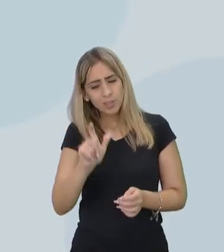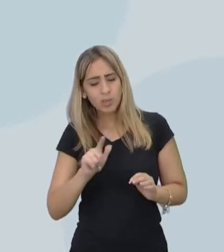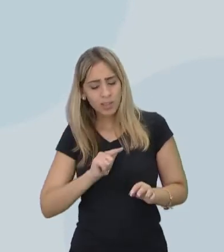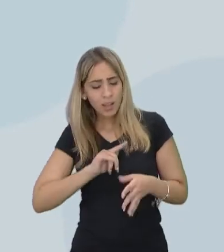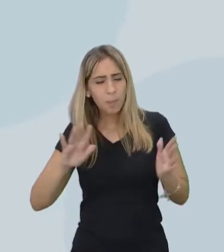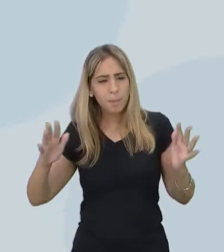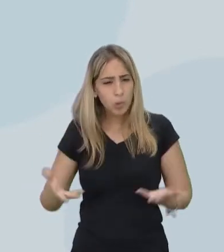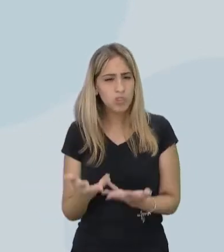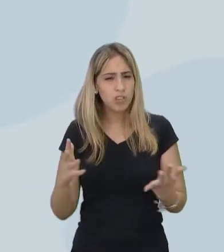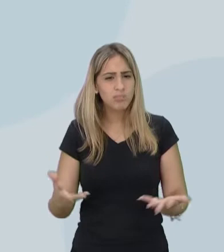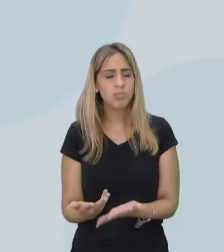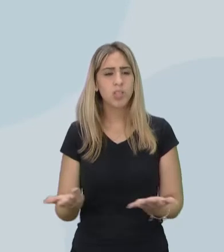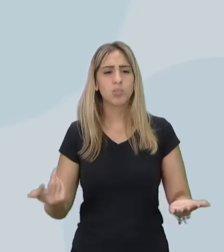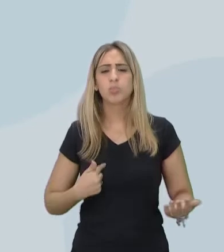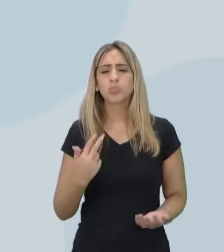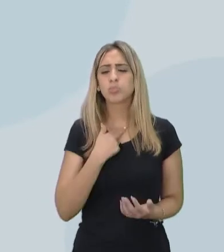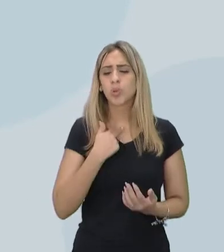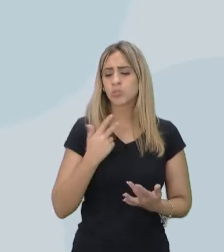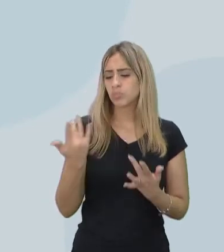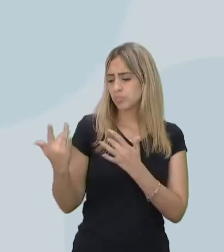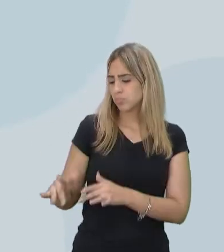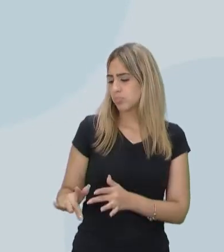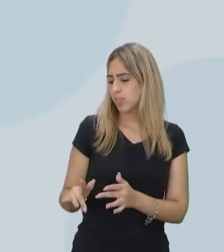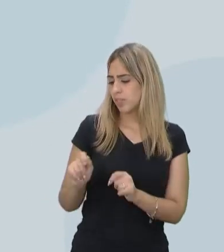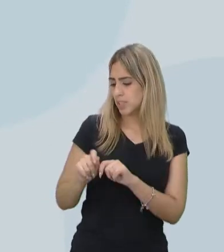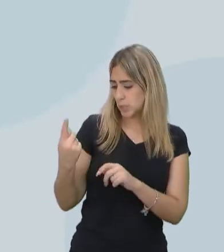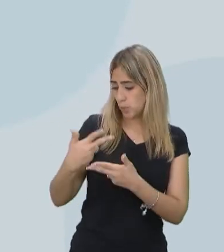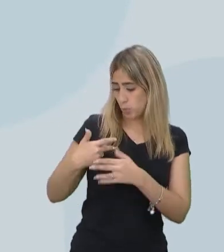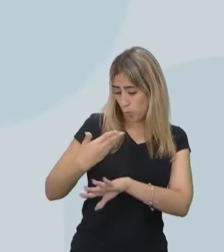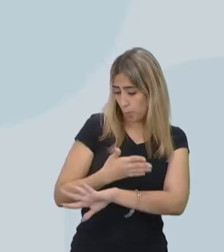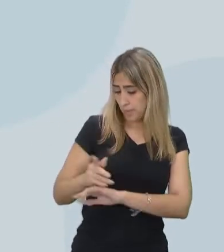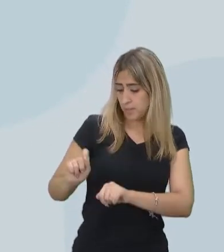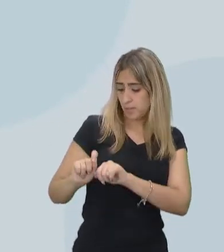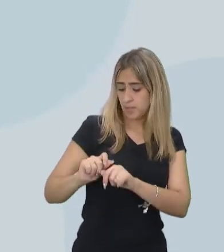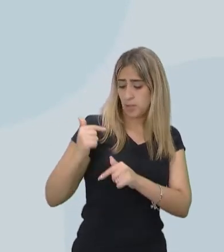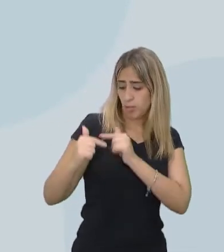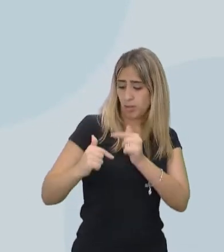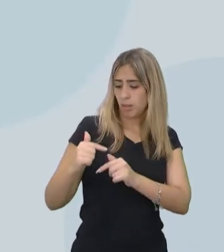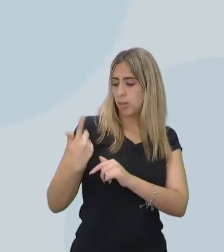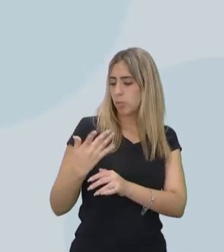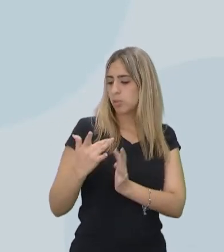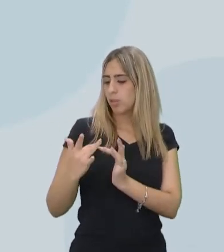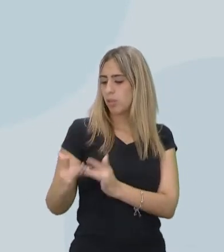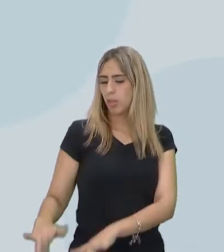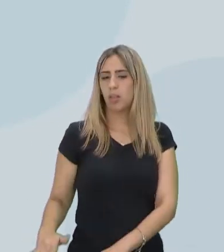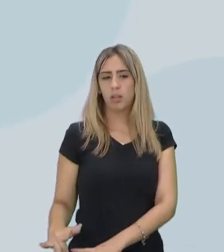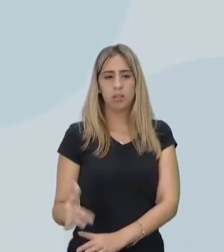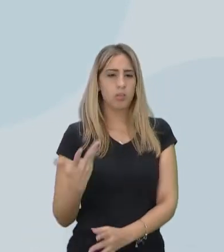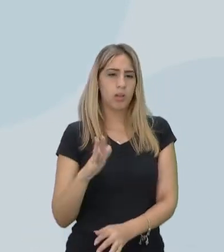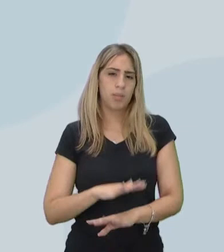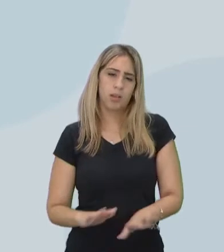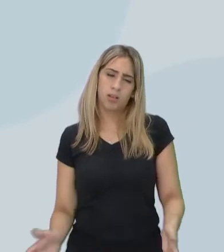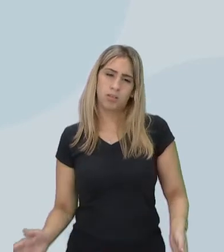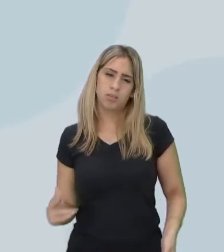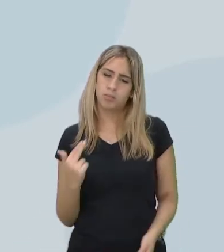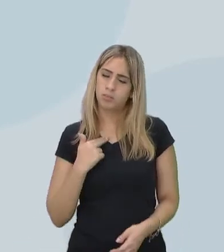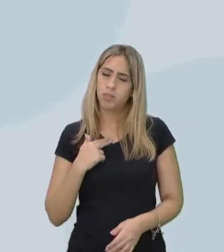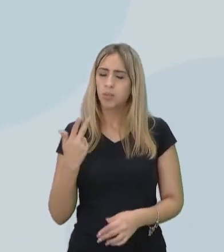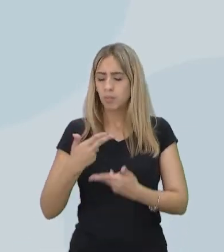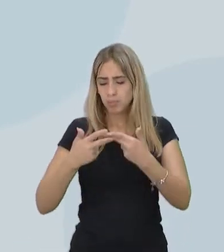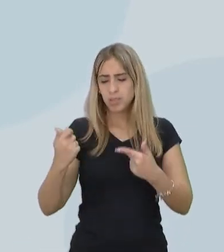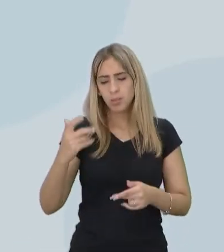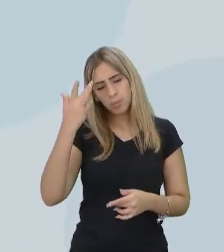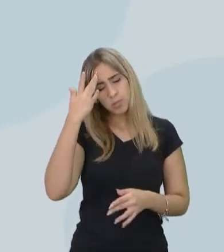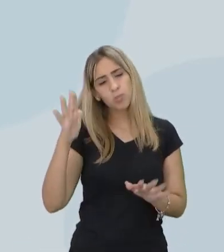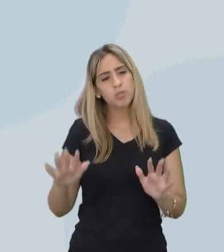né? Ele não pode começar a fazer o negócio lá e no meio do caminho desistir. No primeiro probleminha... Não, ele tem que ser um cara